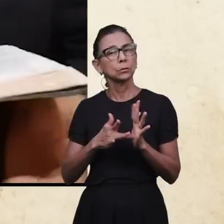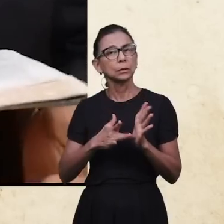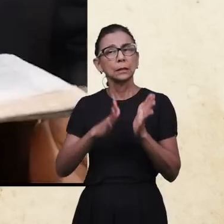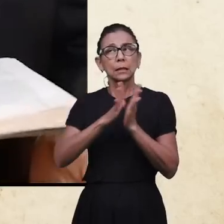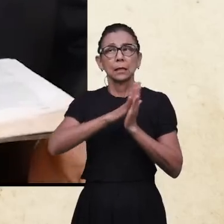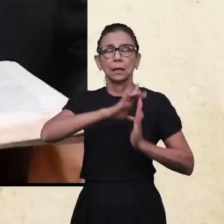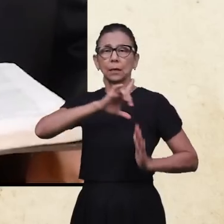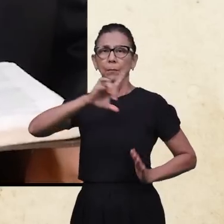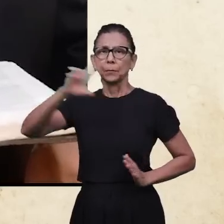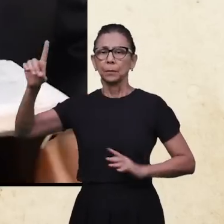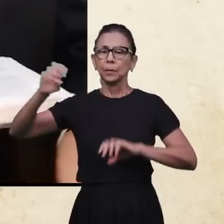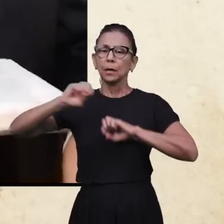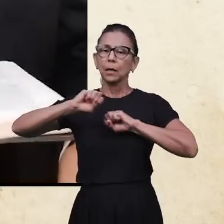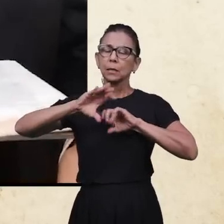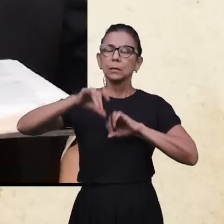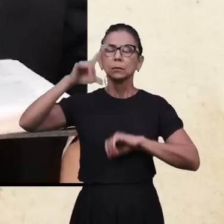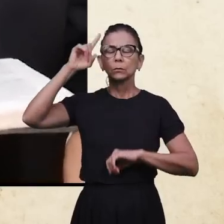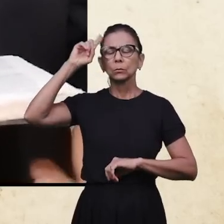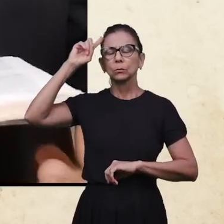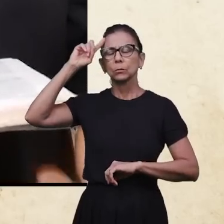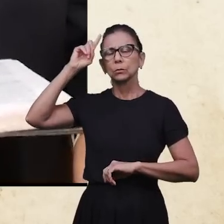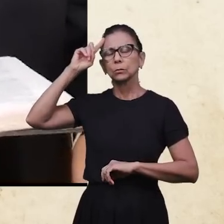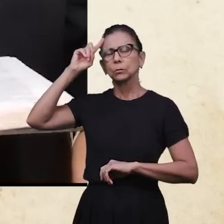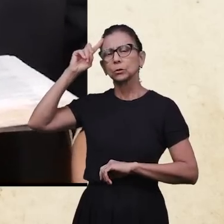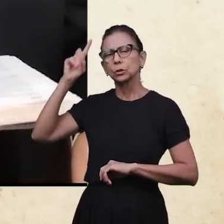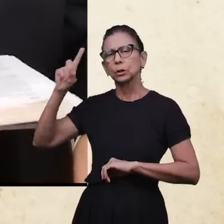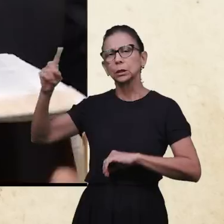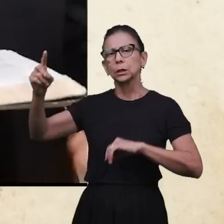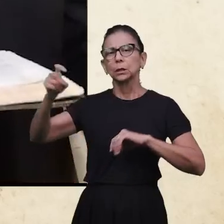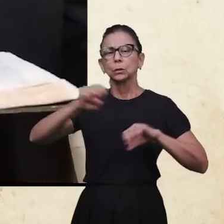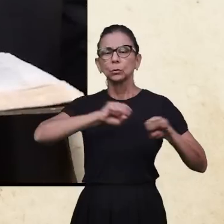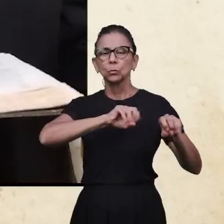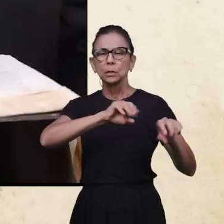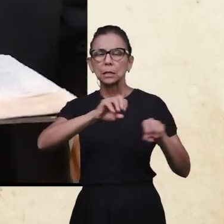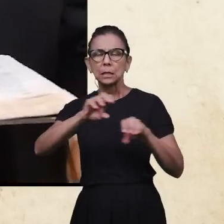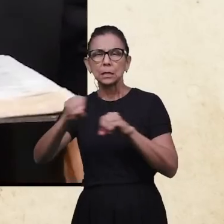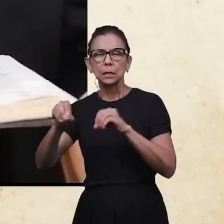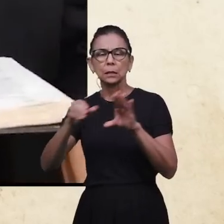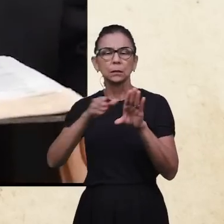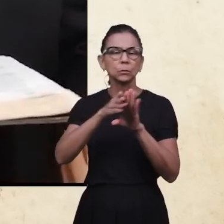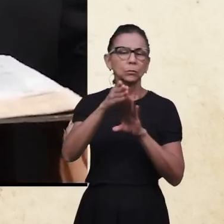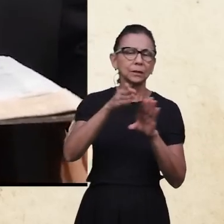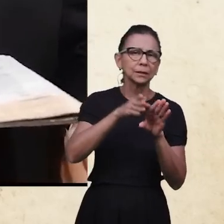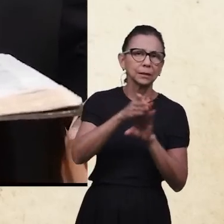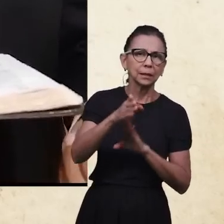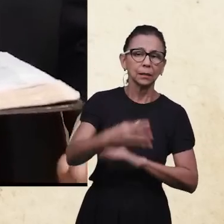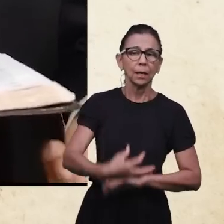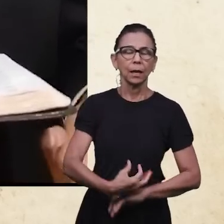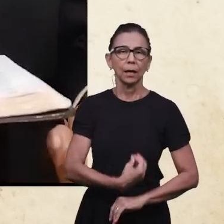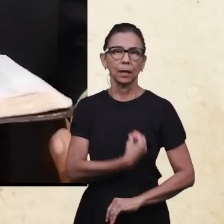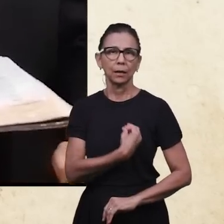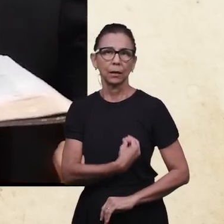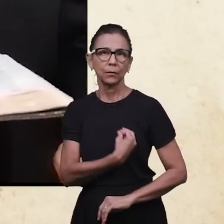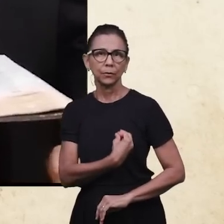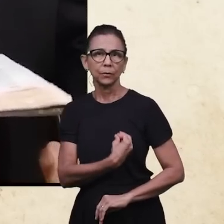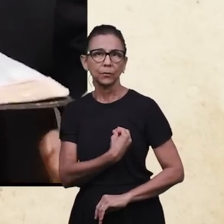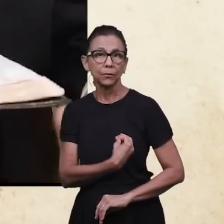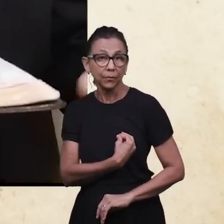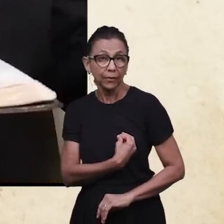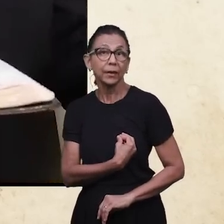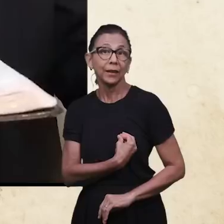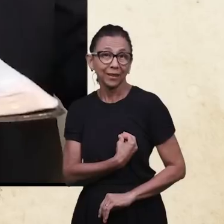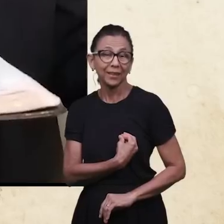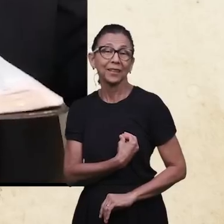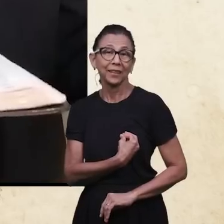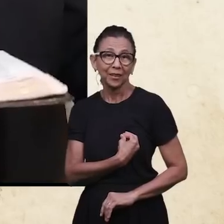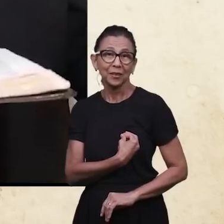A palavra de Deus ensina a cada dia, nos instrui a cada dia a viver